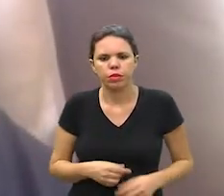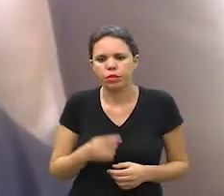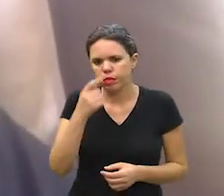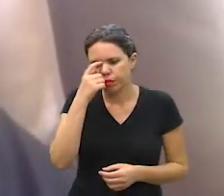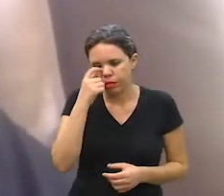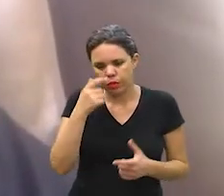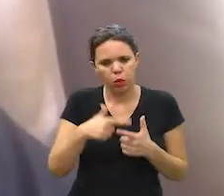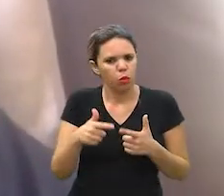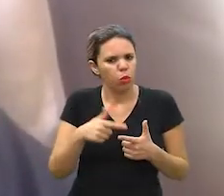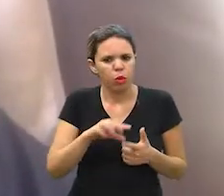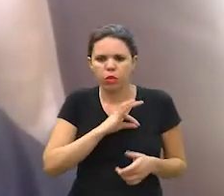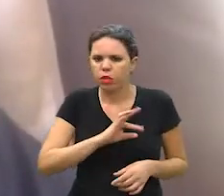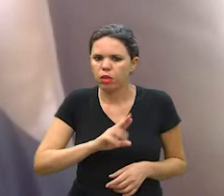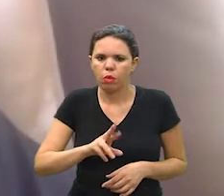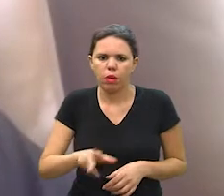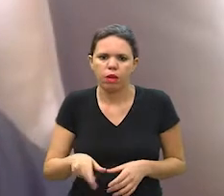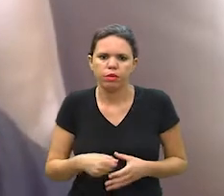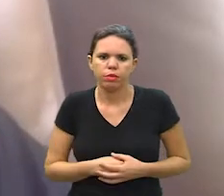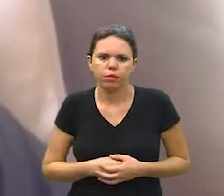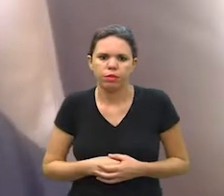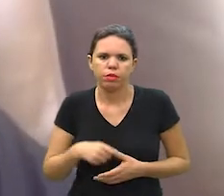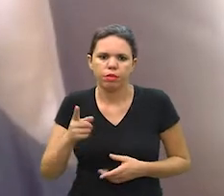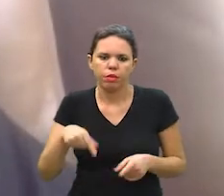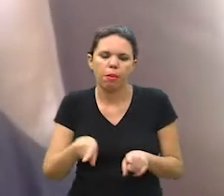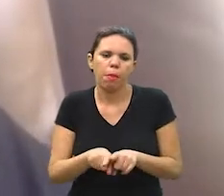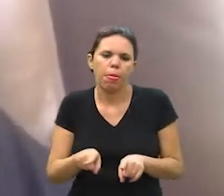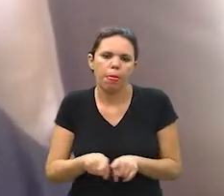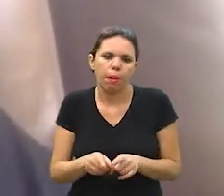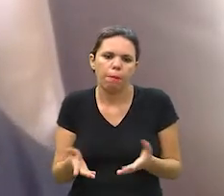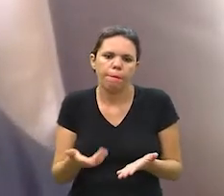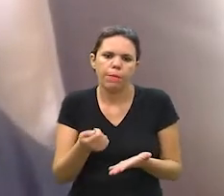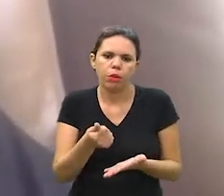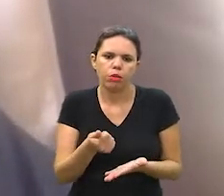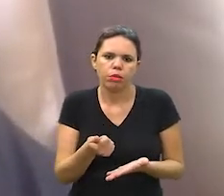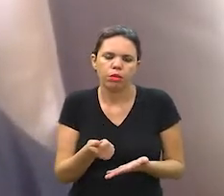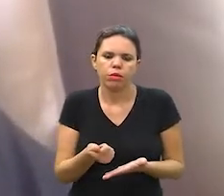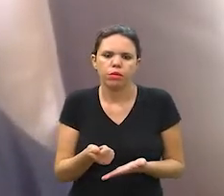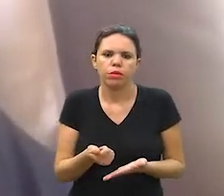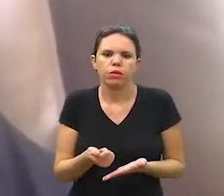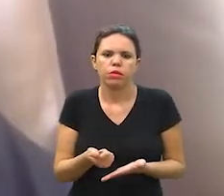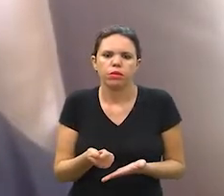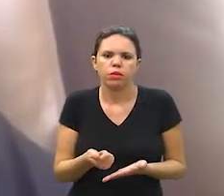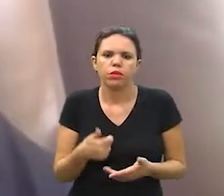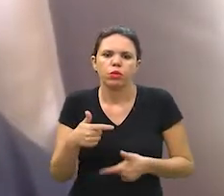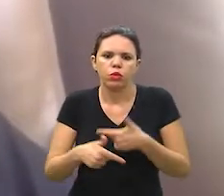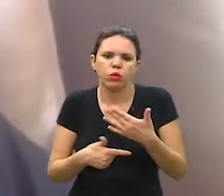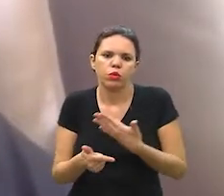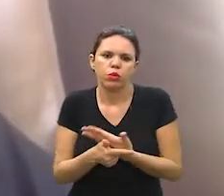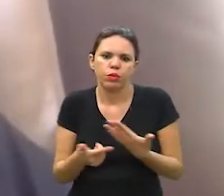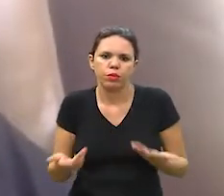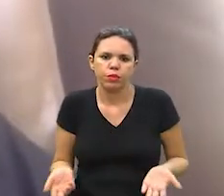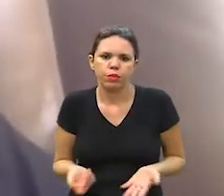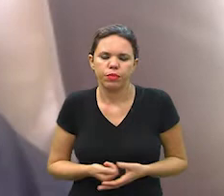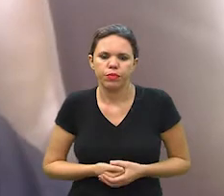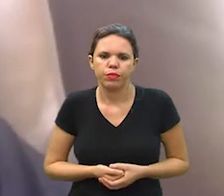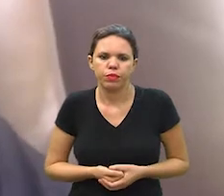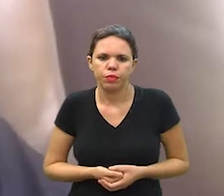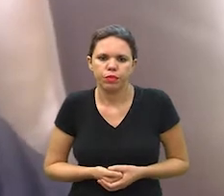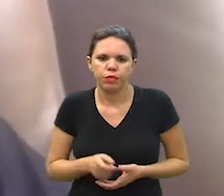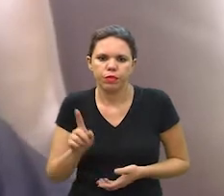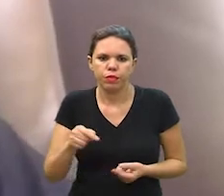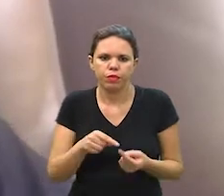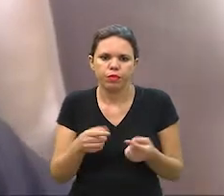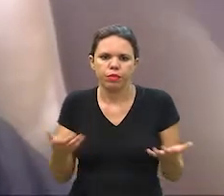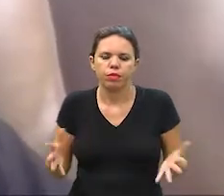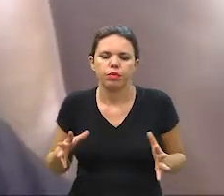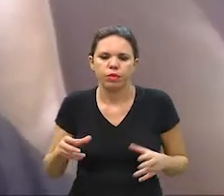não é salarial. É também salarial um pouco, mas a questão é condição de trabalho. Isso era